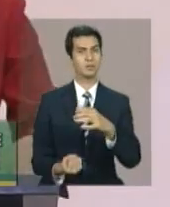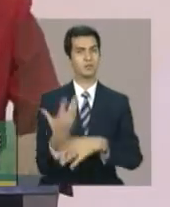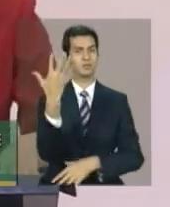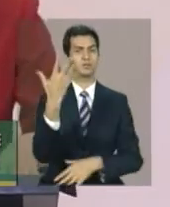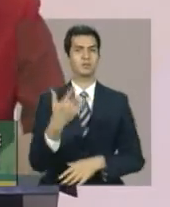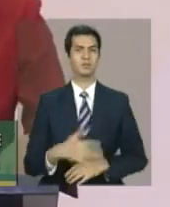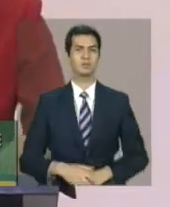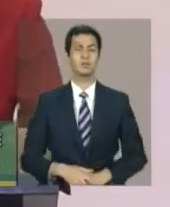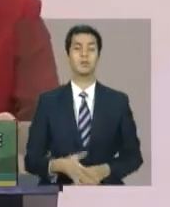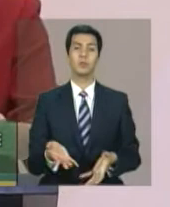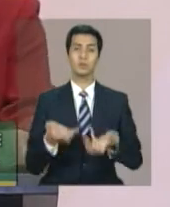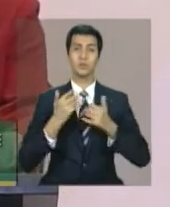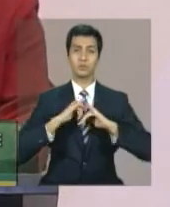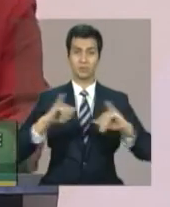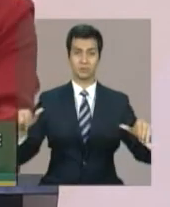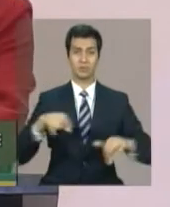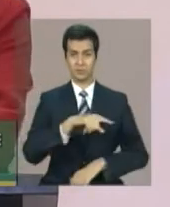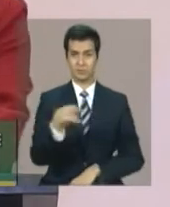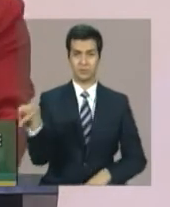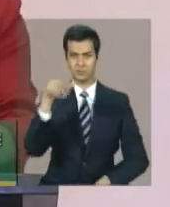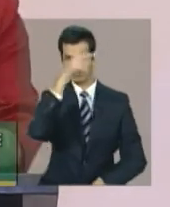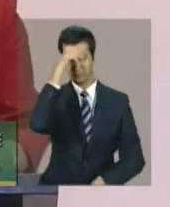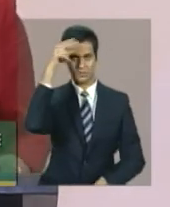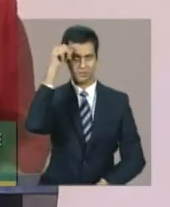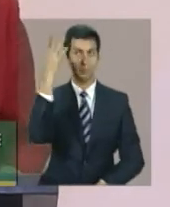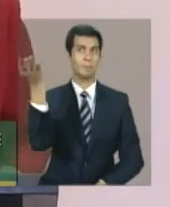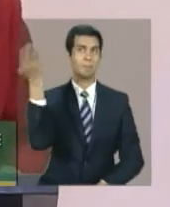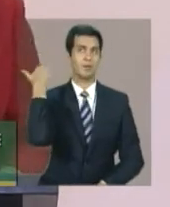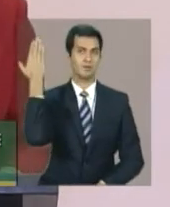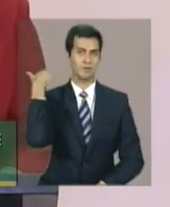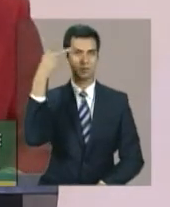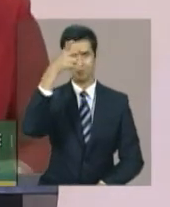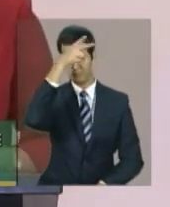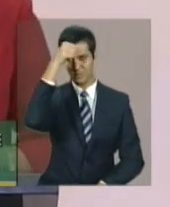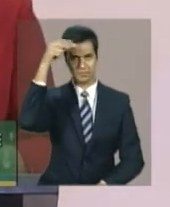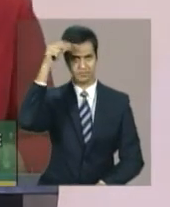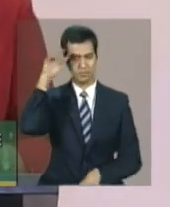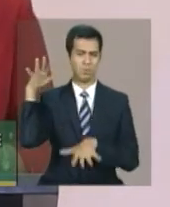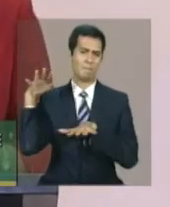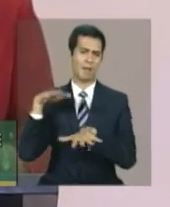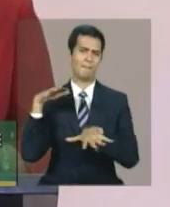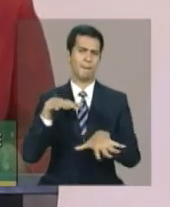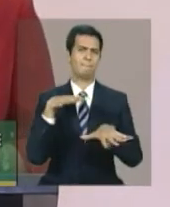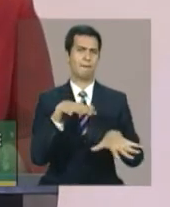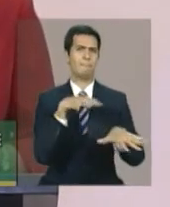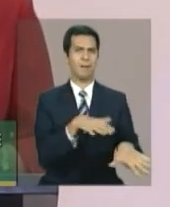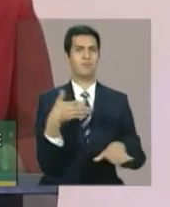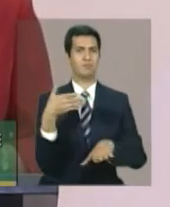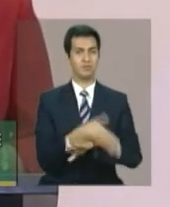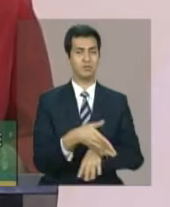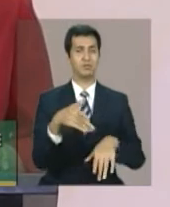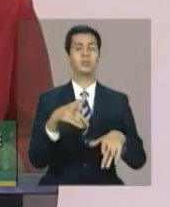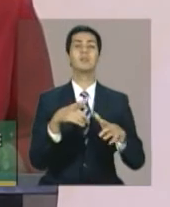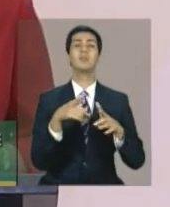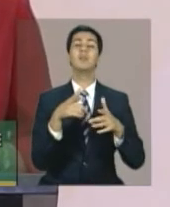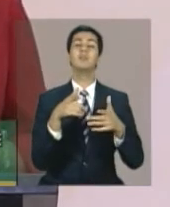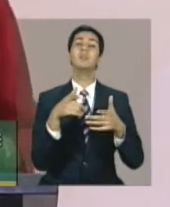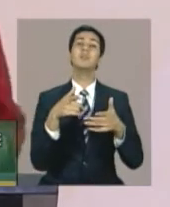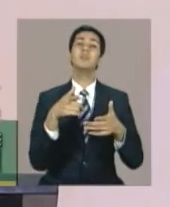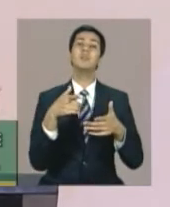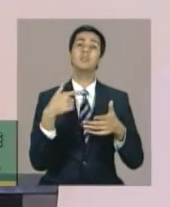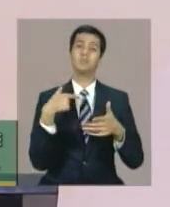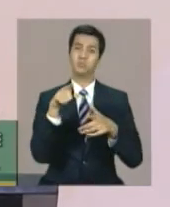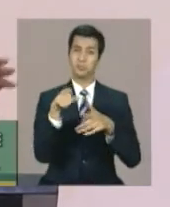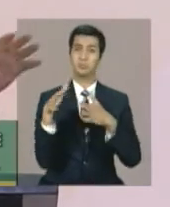uma coisa para os prefeitos. Na marcha dos prefeitos, vocês vieram e me pediram que eu acabasse com